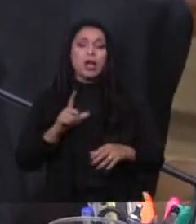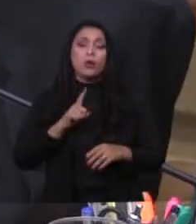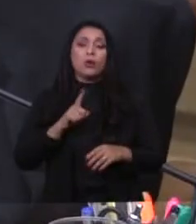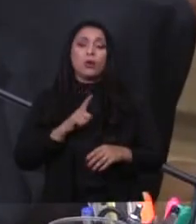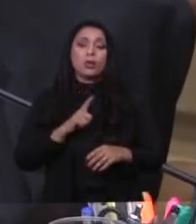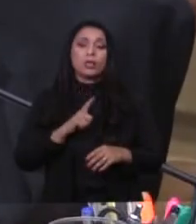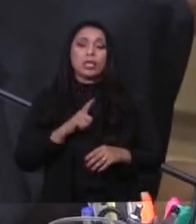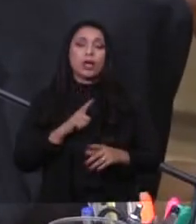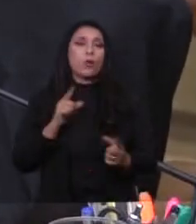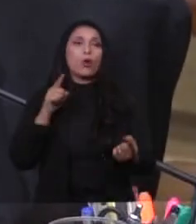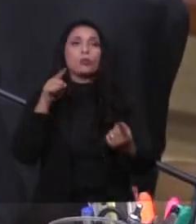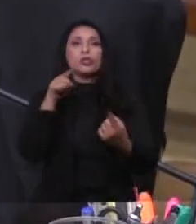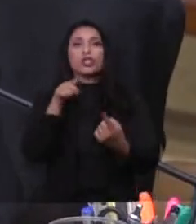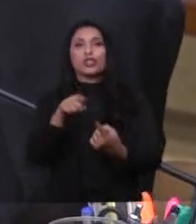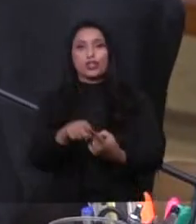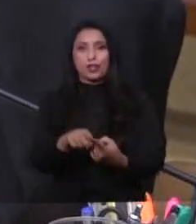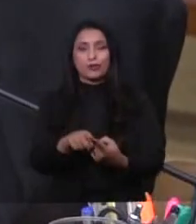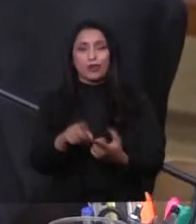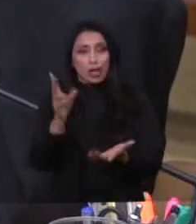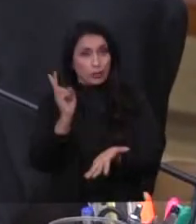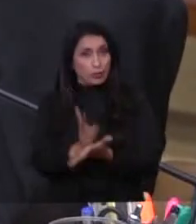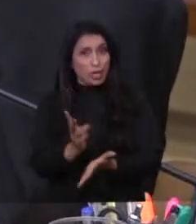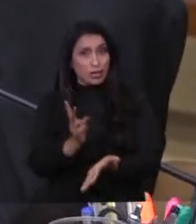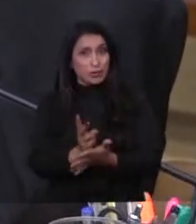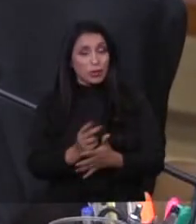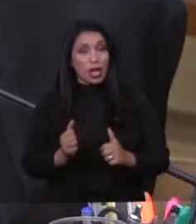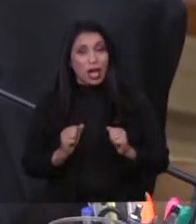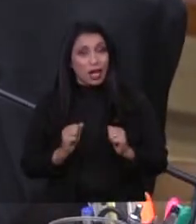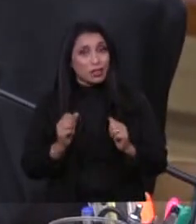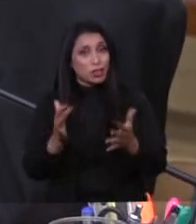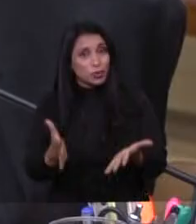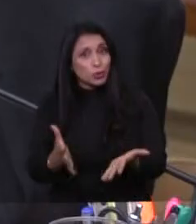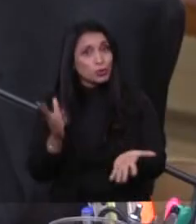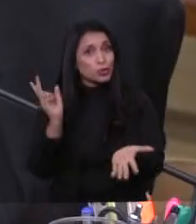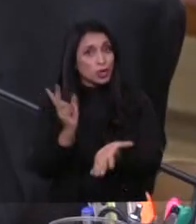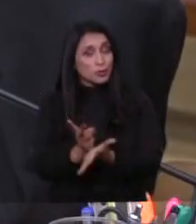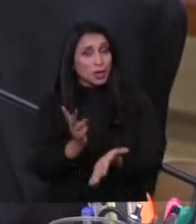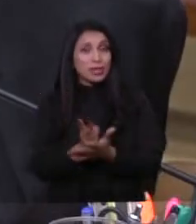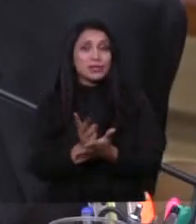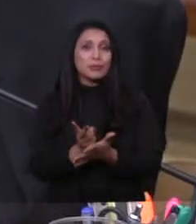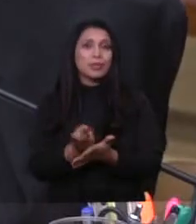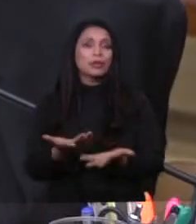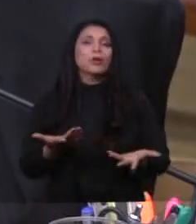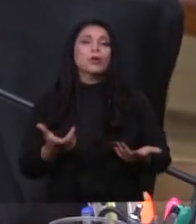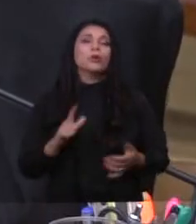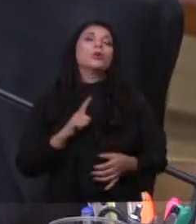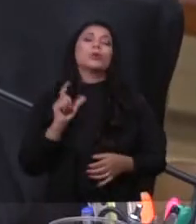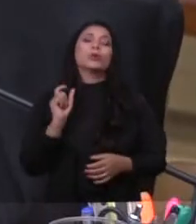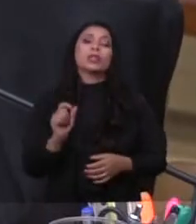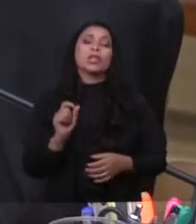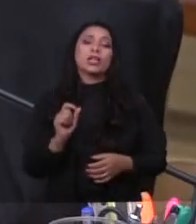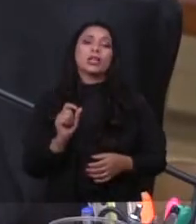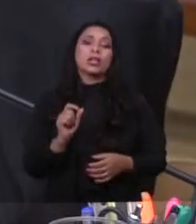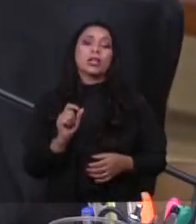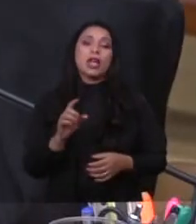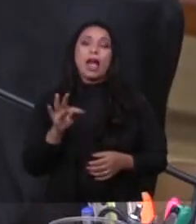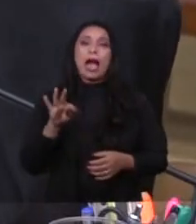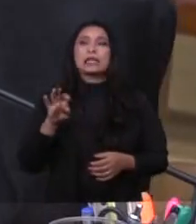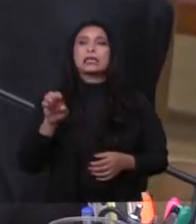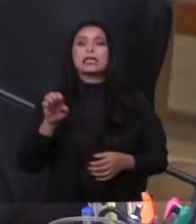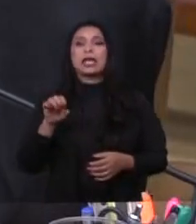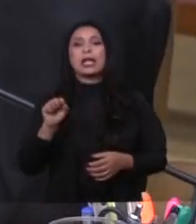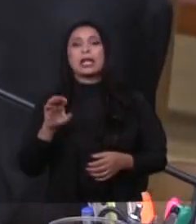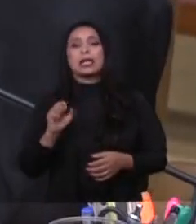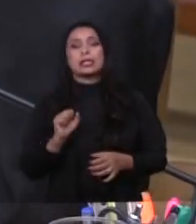métodos, intenções e atitudes, o que macula com a devida vênia a tese de que todos,